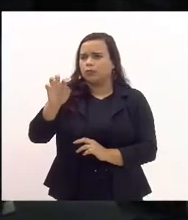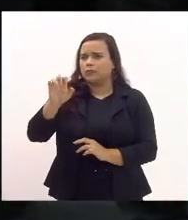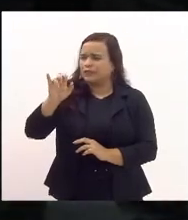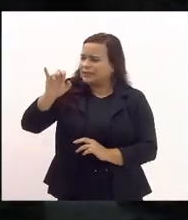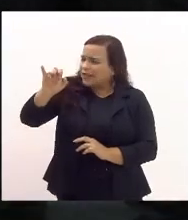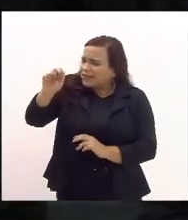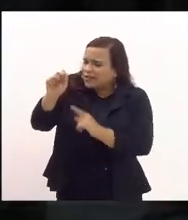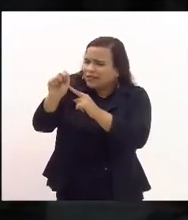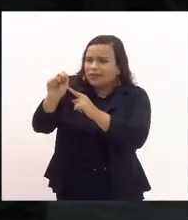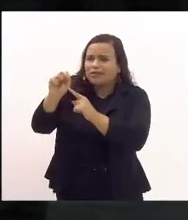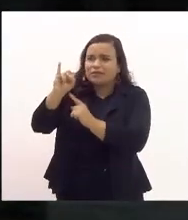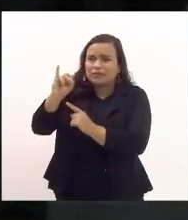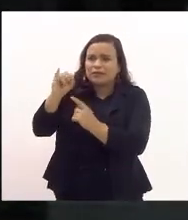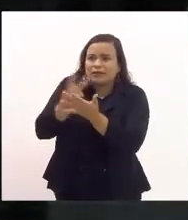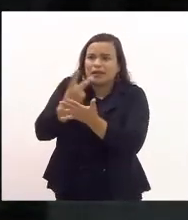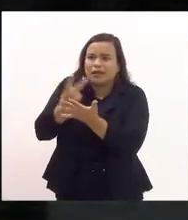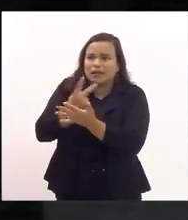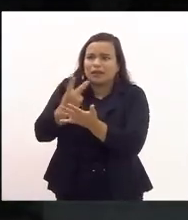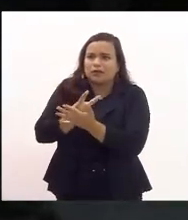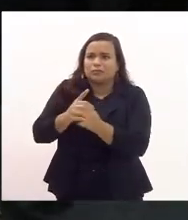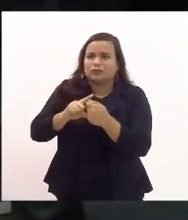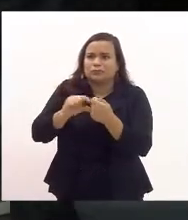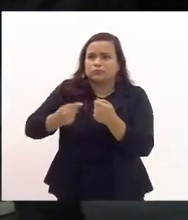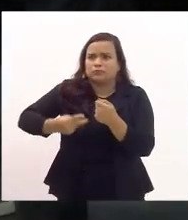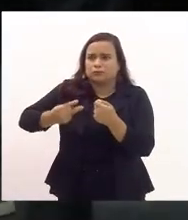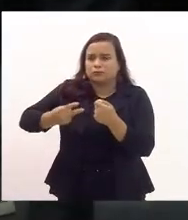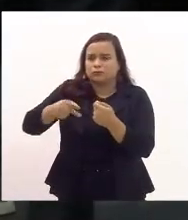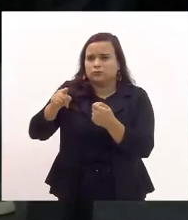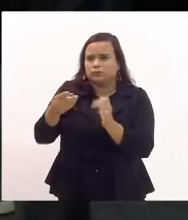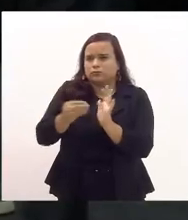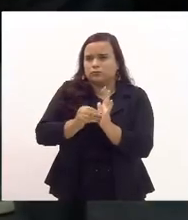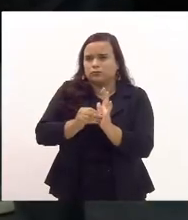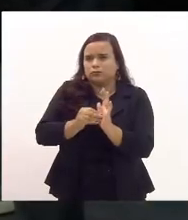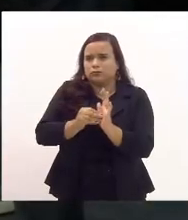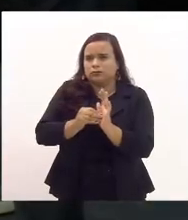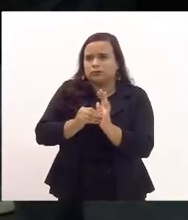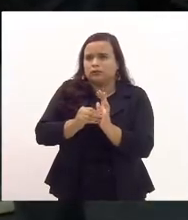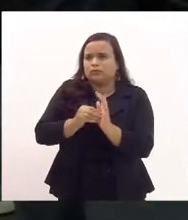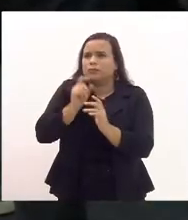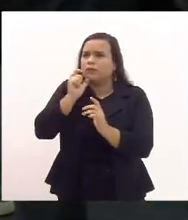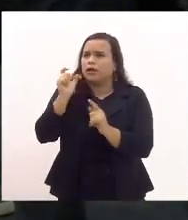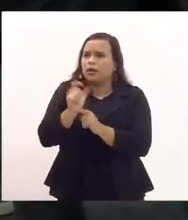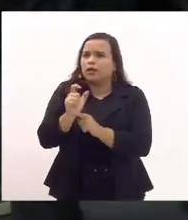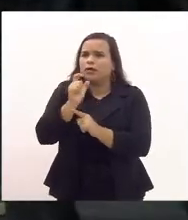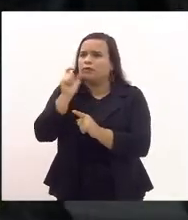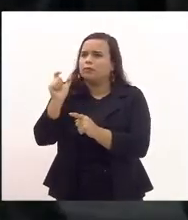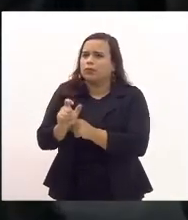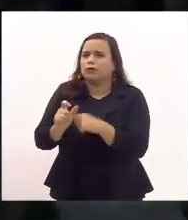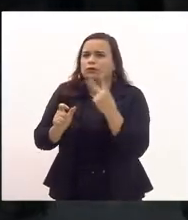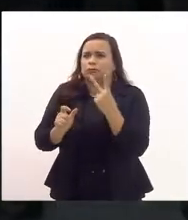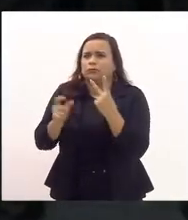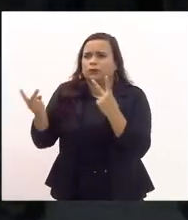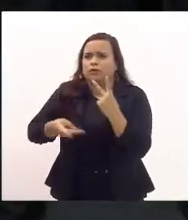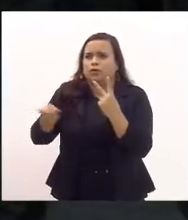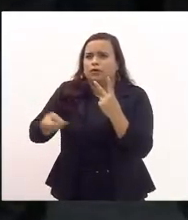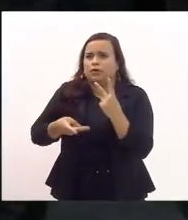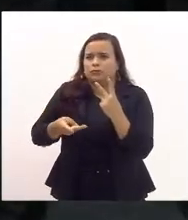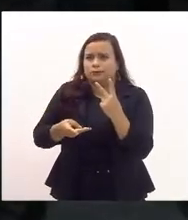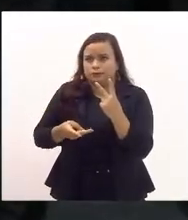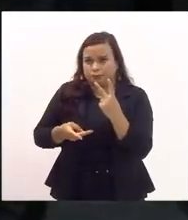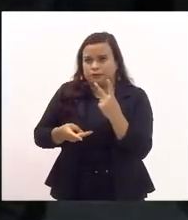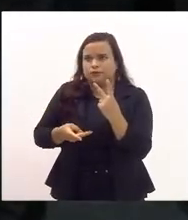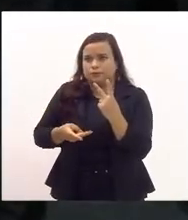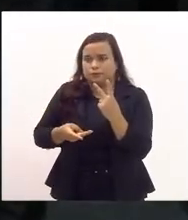o artigo 2º e que tá criou P departamento é criou o departamento tão